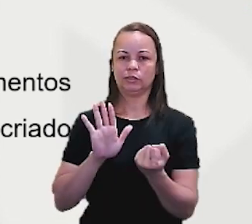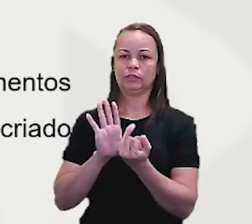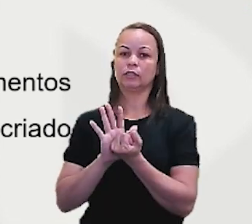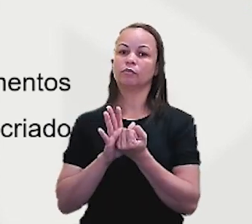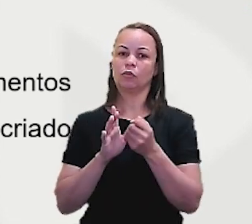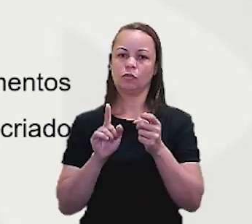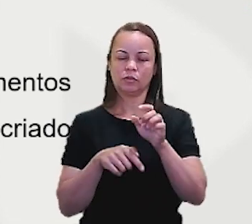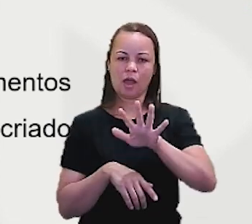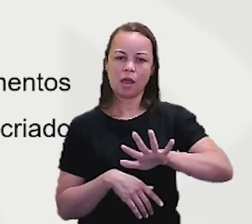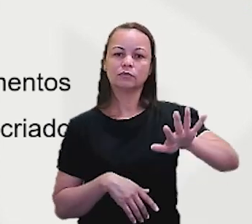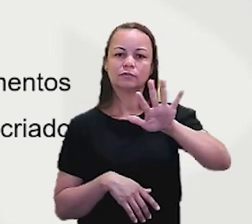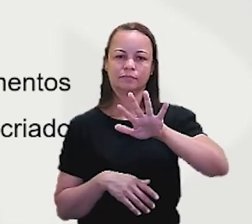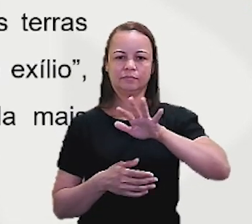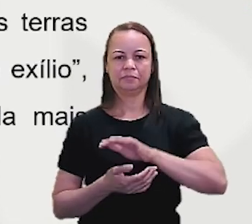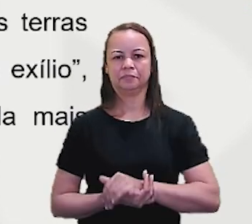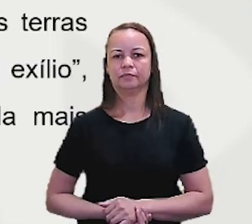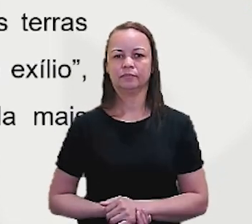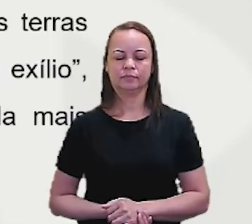nacional,